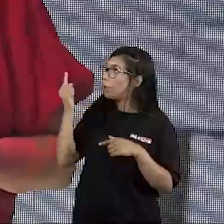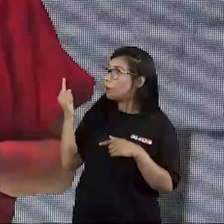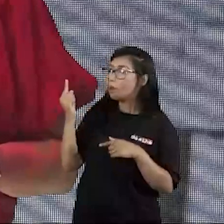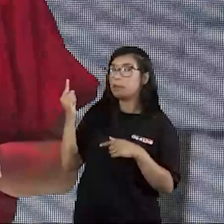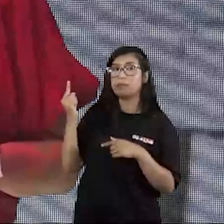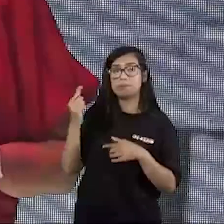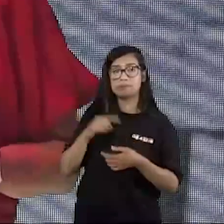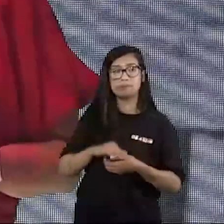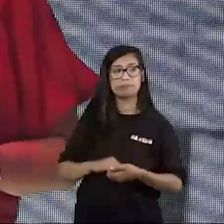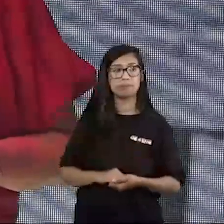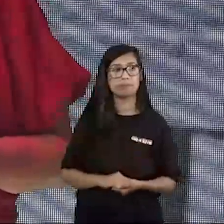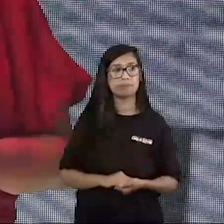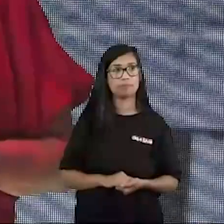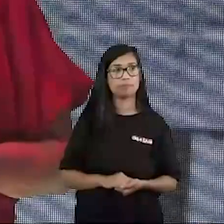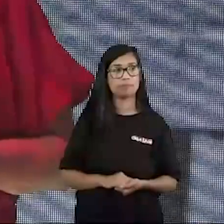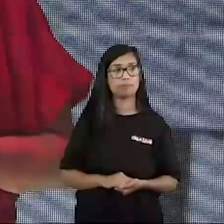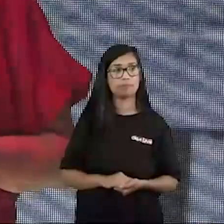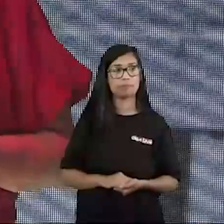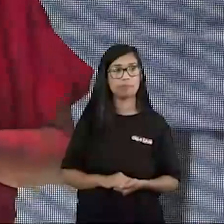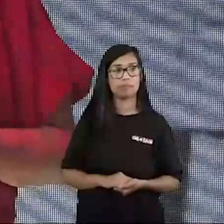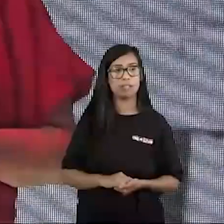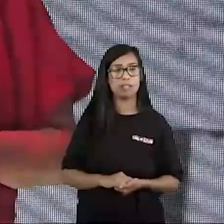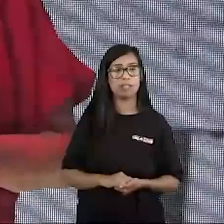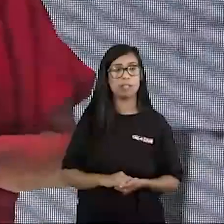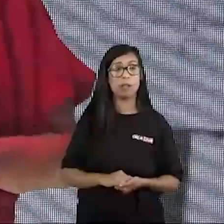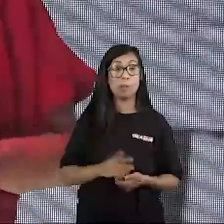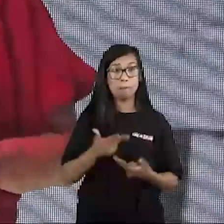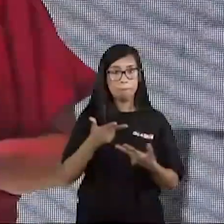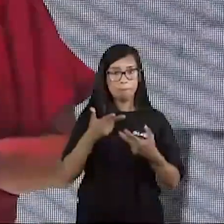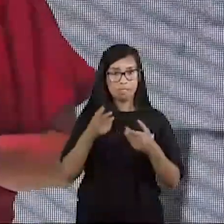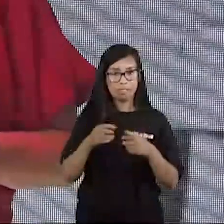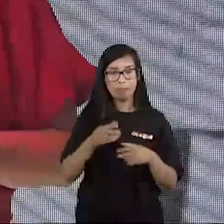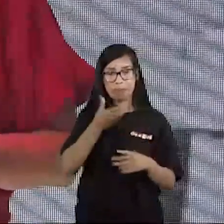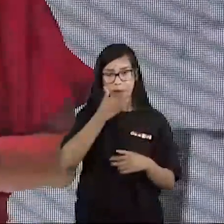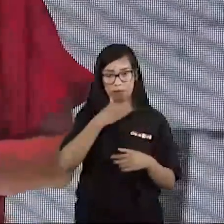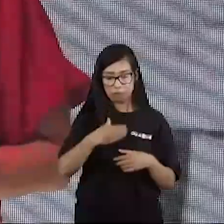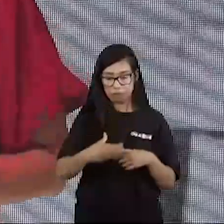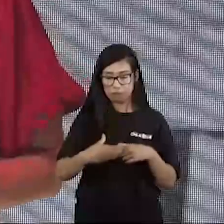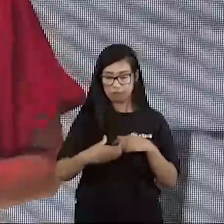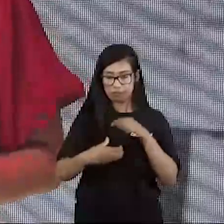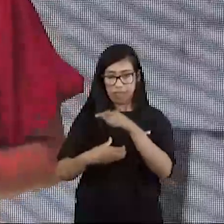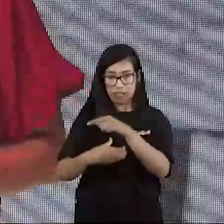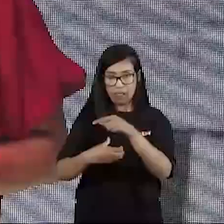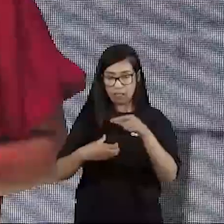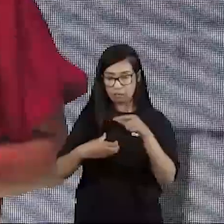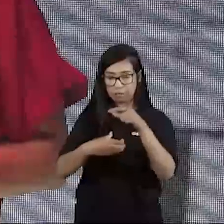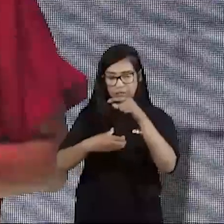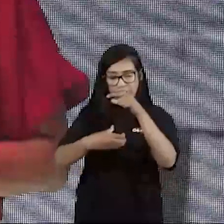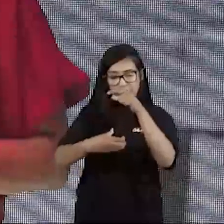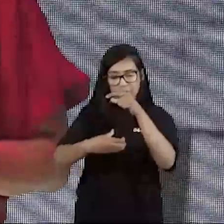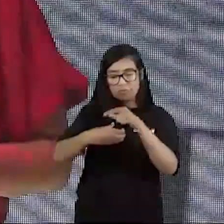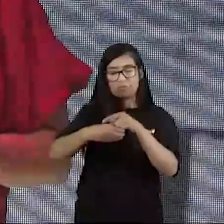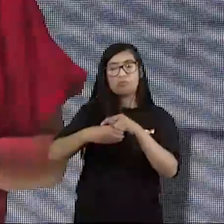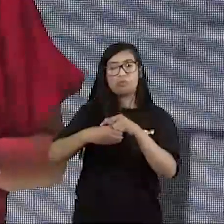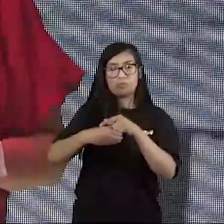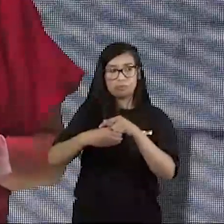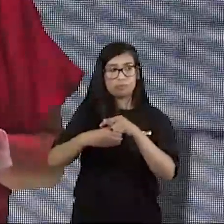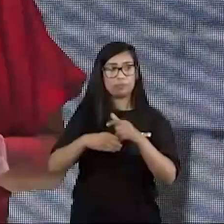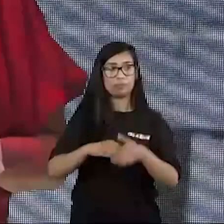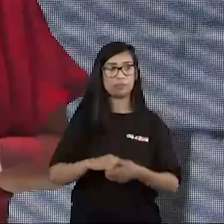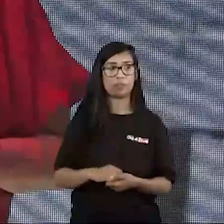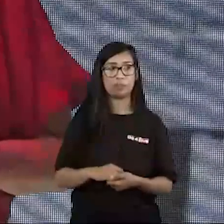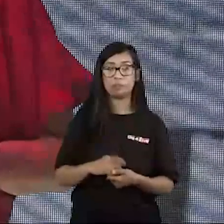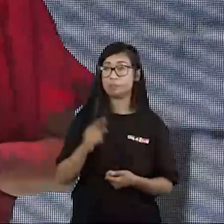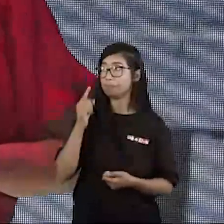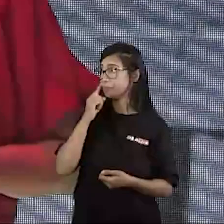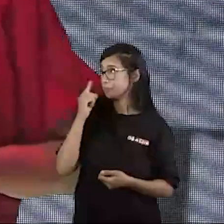fazer? É o melhor? Não. É prêmio de consolação. Para quem usa a espátula, eu carrego a espátula da